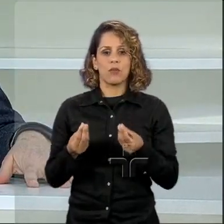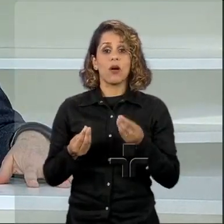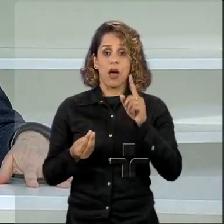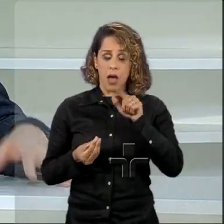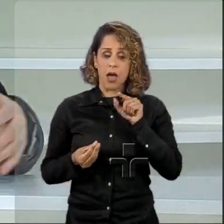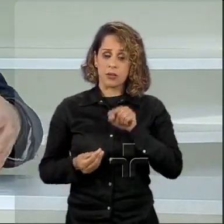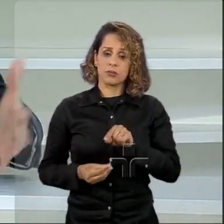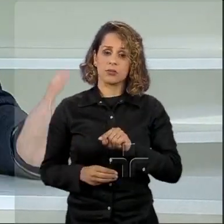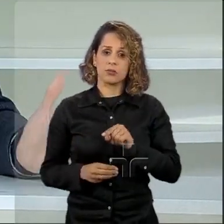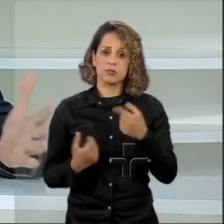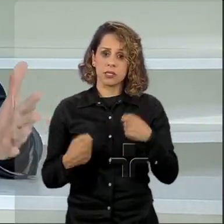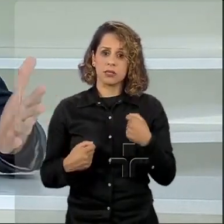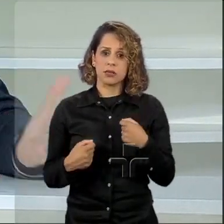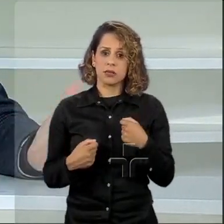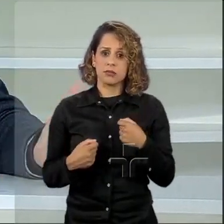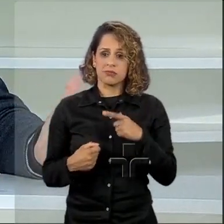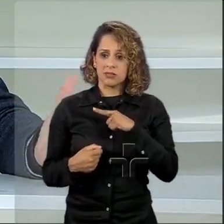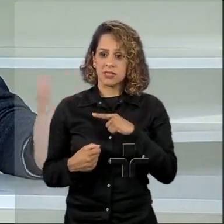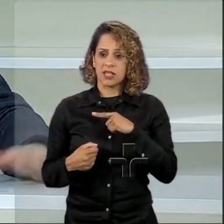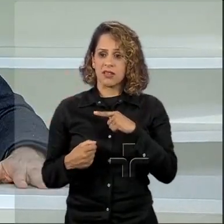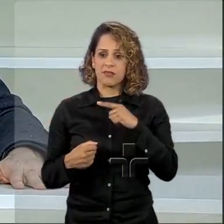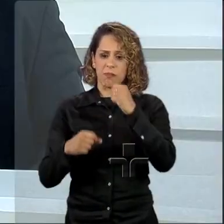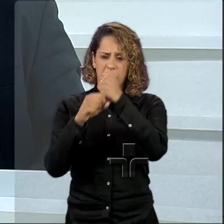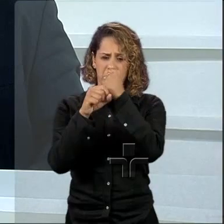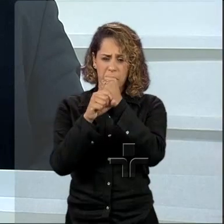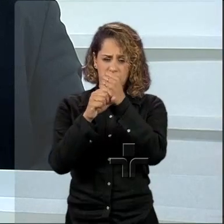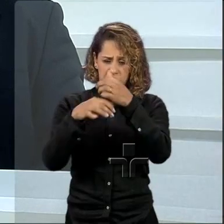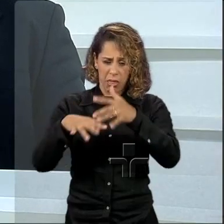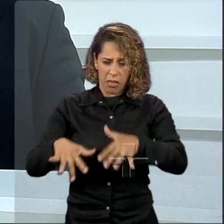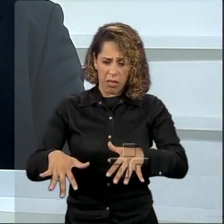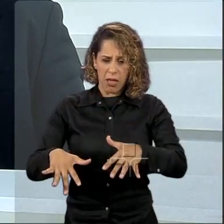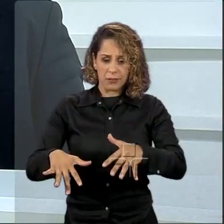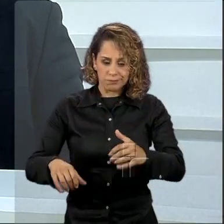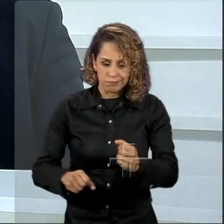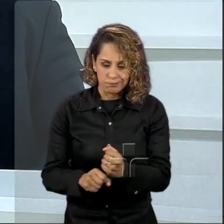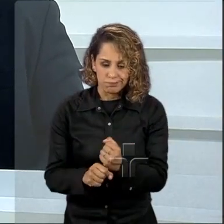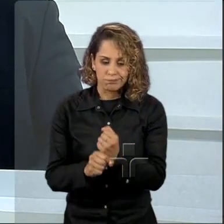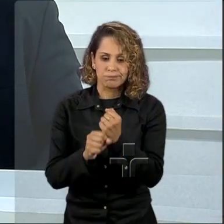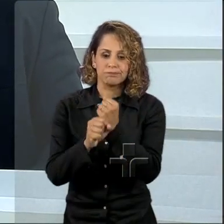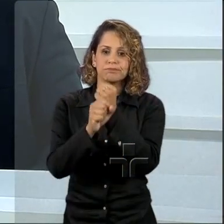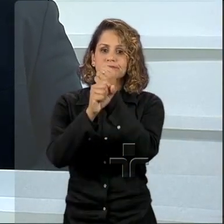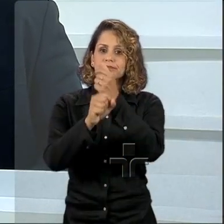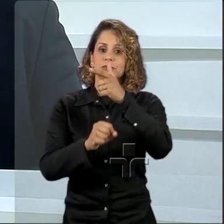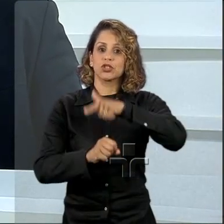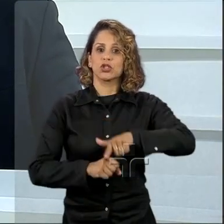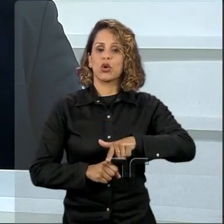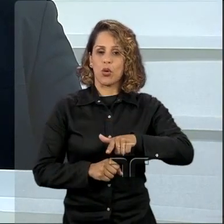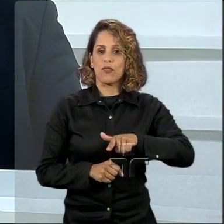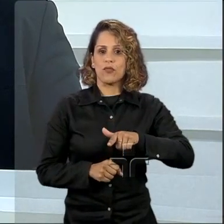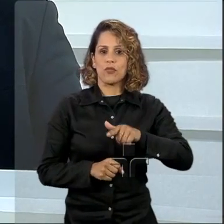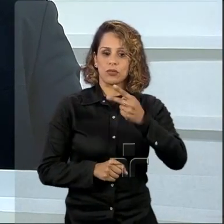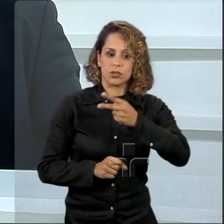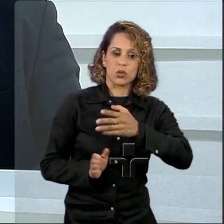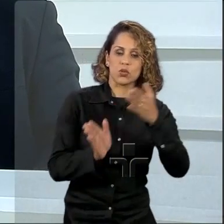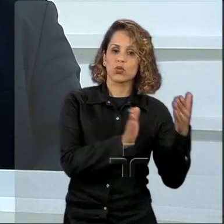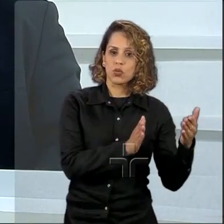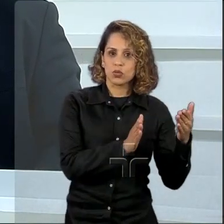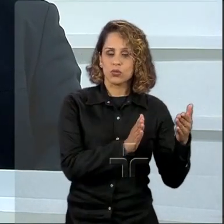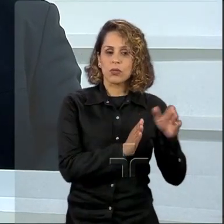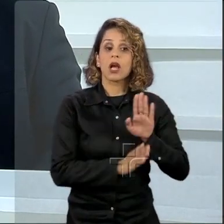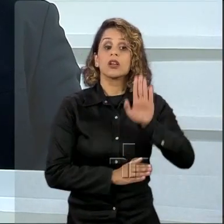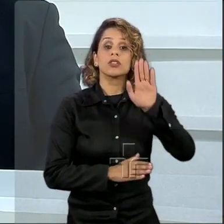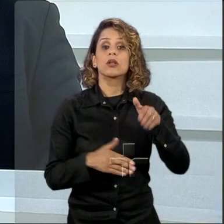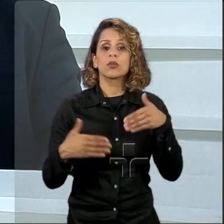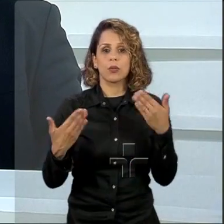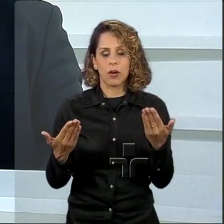turno. E é isso que eu acho que a gente tem que É interessante como ele transitou, né, de um discurso antissistema relativo à